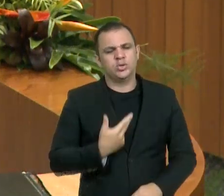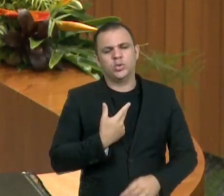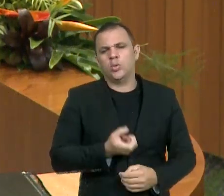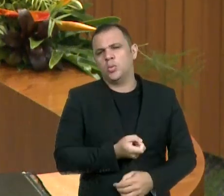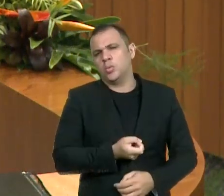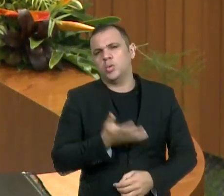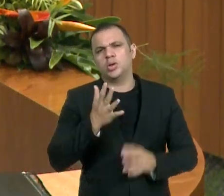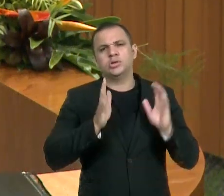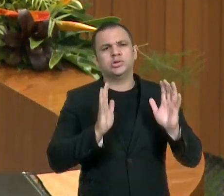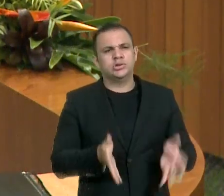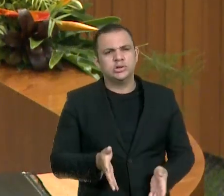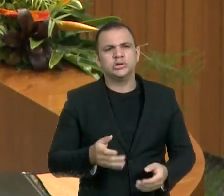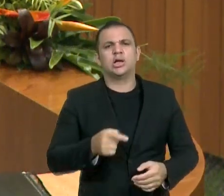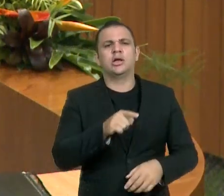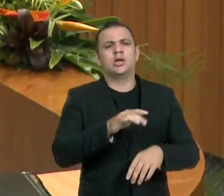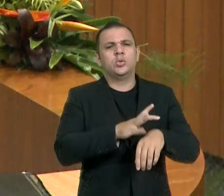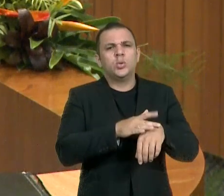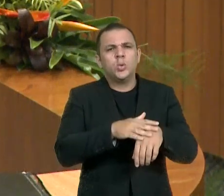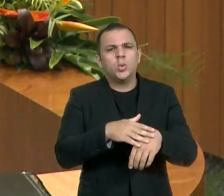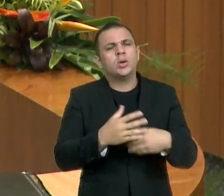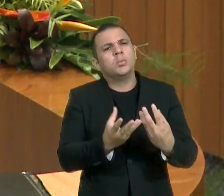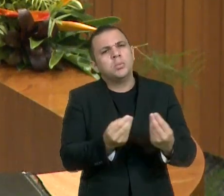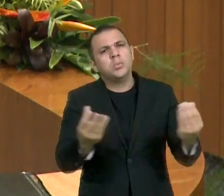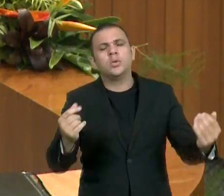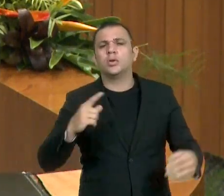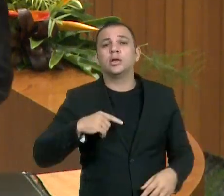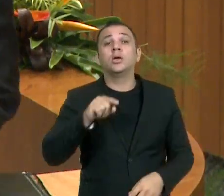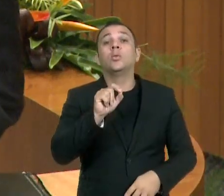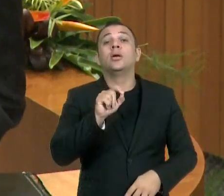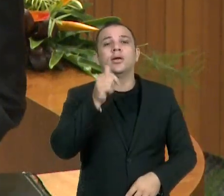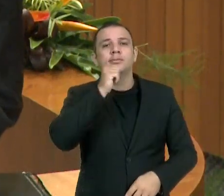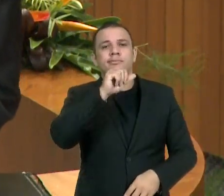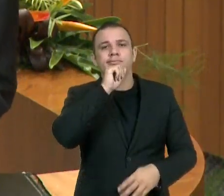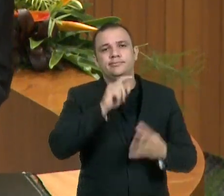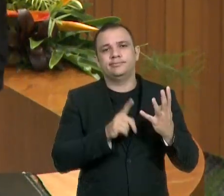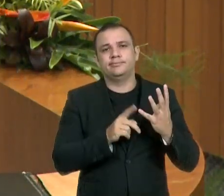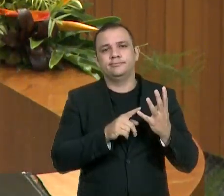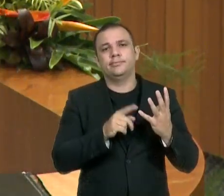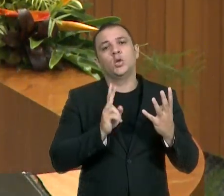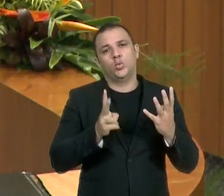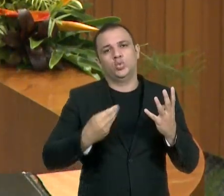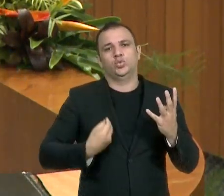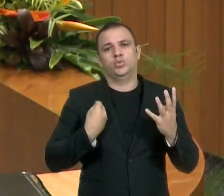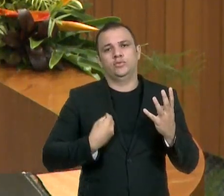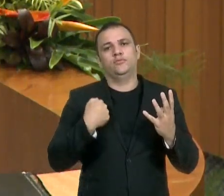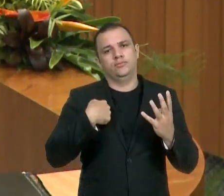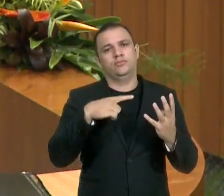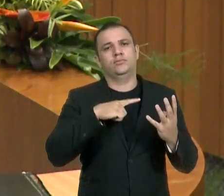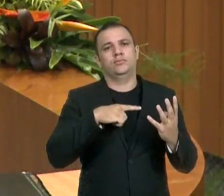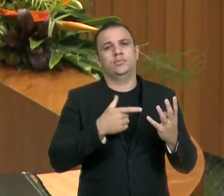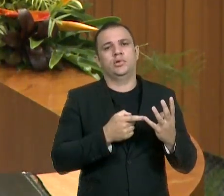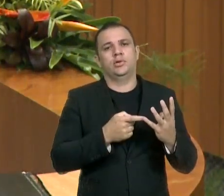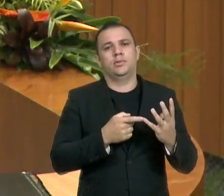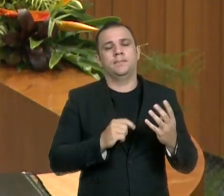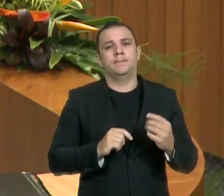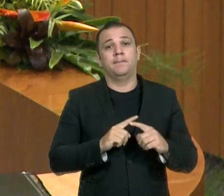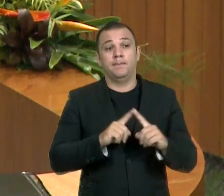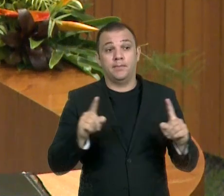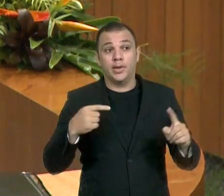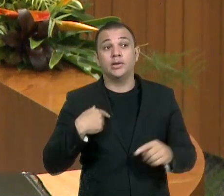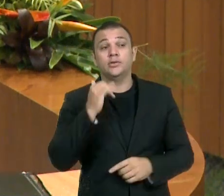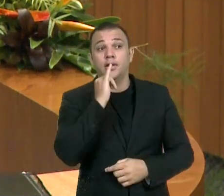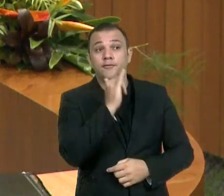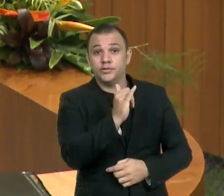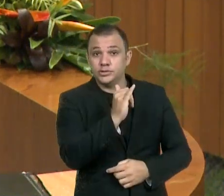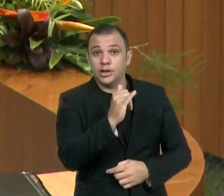de saúde, é minha mãe. E eu quero te dizer, quinta-feira eu vou estar aqui para te dizer isso na tua sessão, aqui da